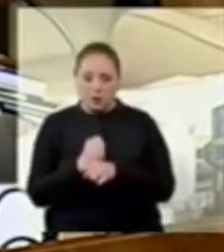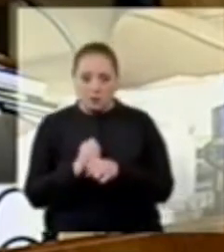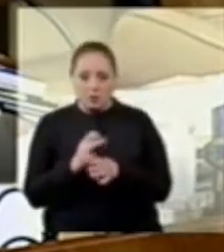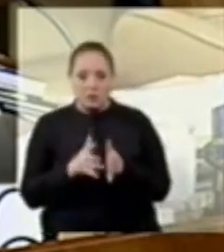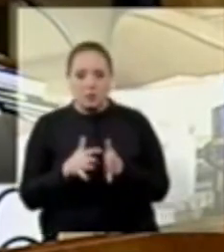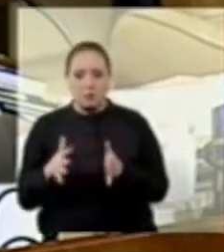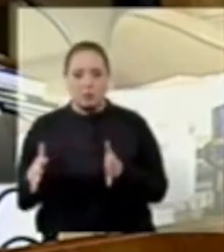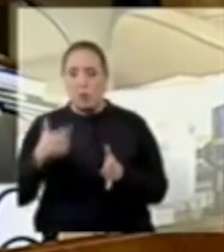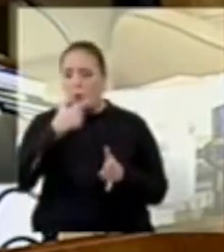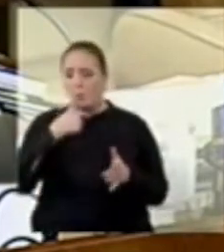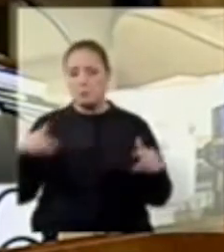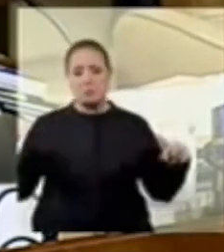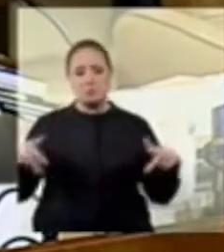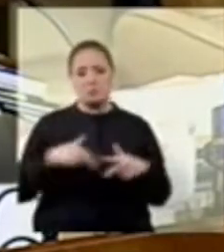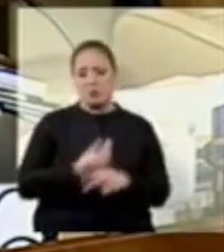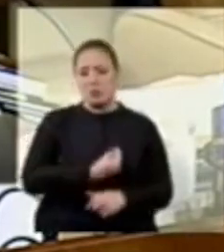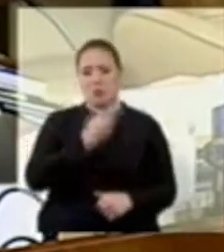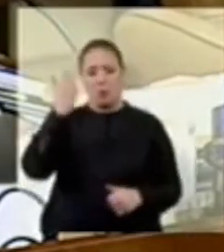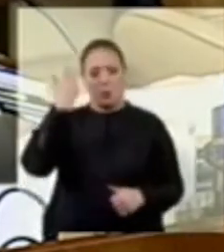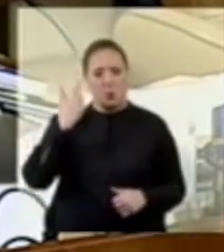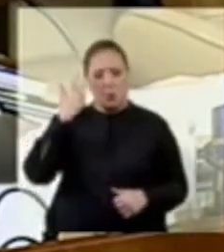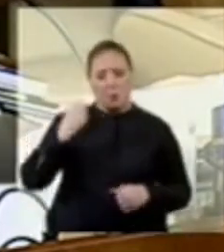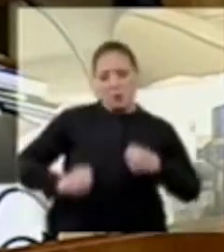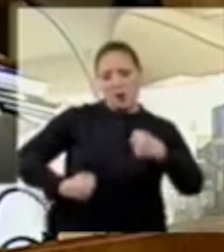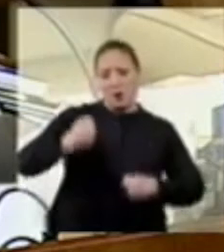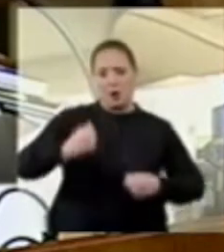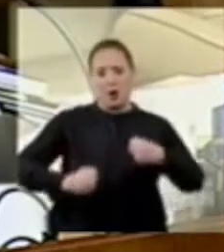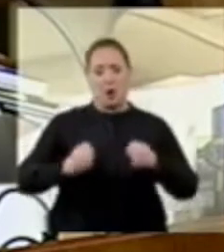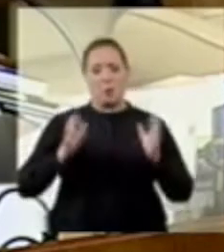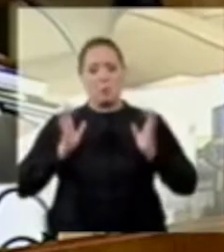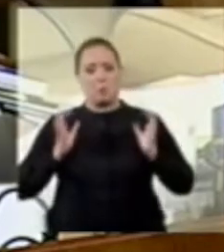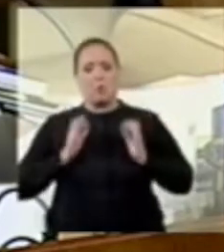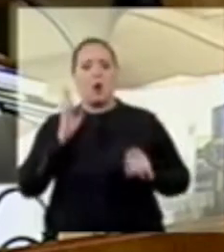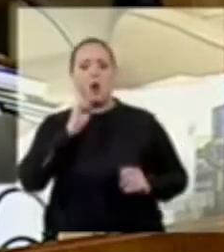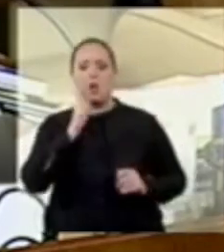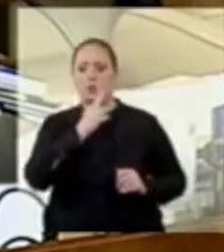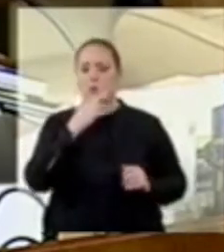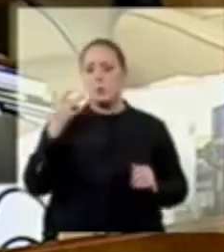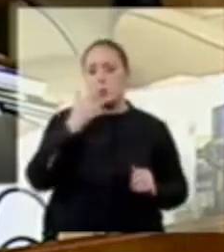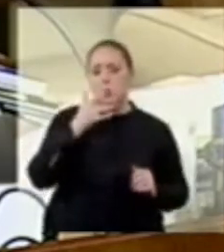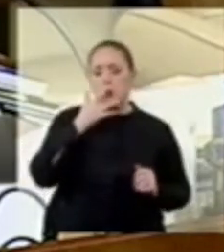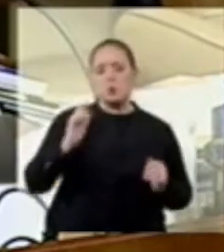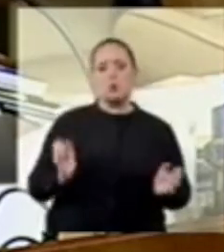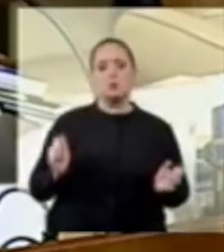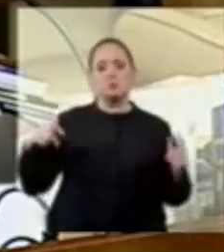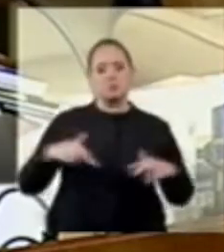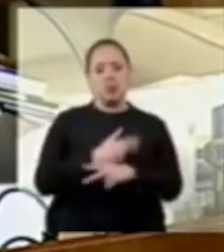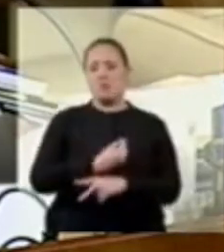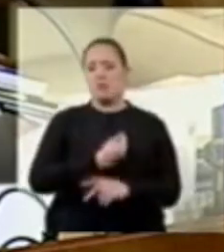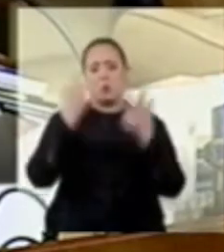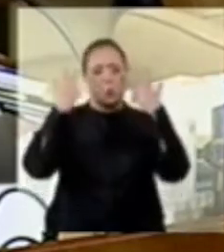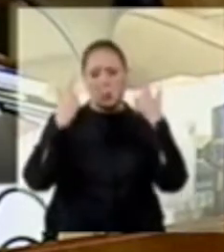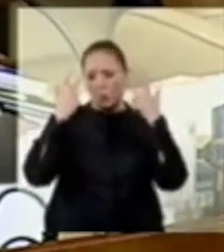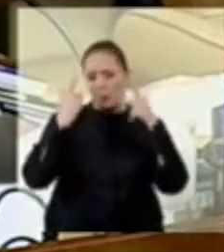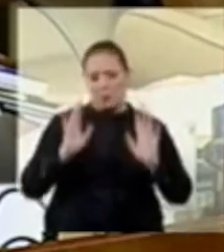circulou livremente em carros de luxos em restaurantes e dando gorjetas fartas um